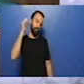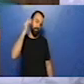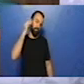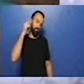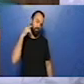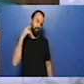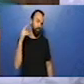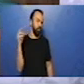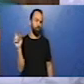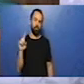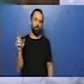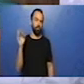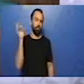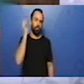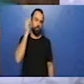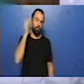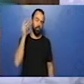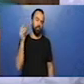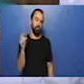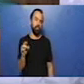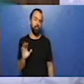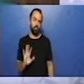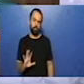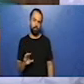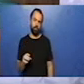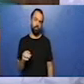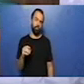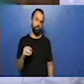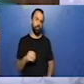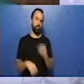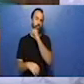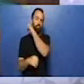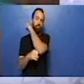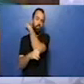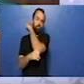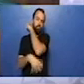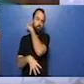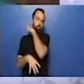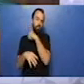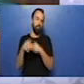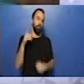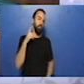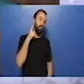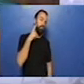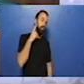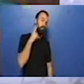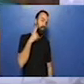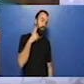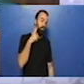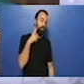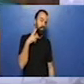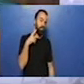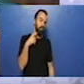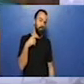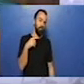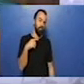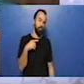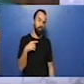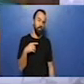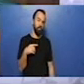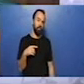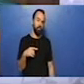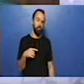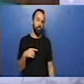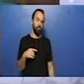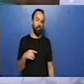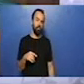pessoa, não diretamente com a picada. Ele infecta quando ele defeca no rosto da pessoa após ele ingerir o sangue da